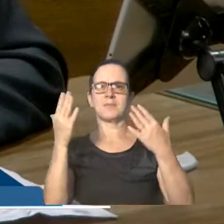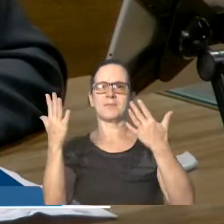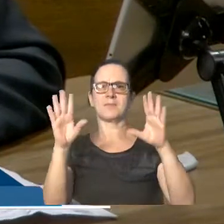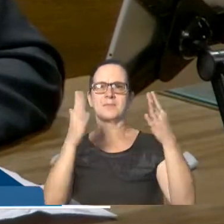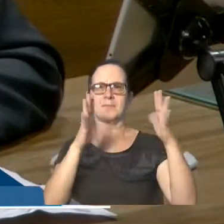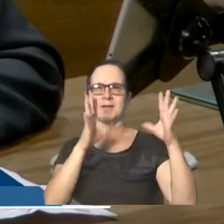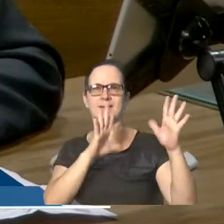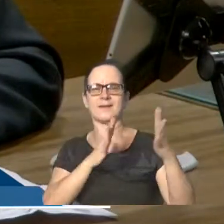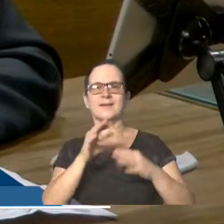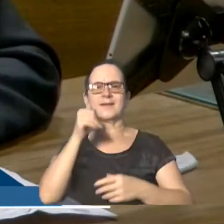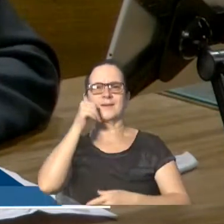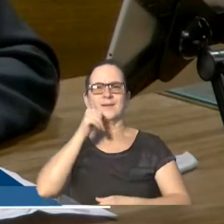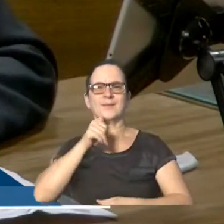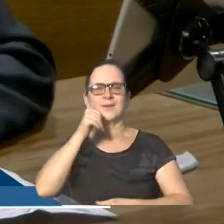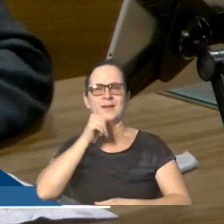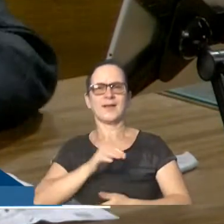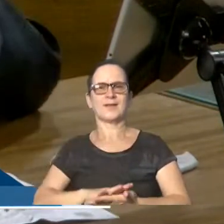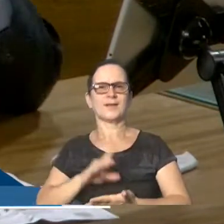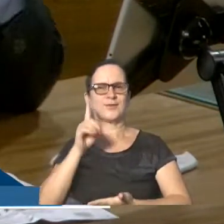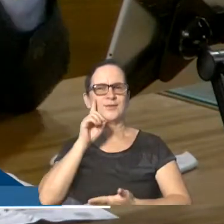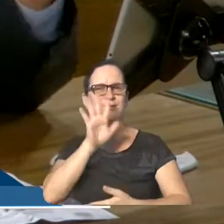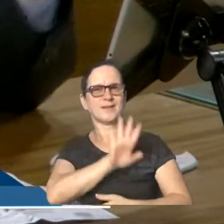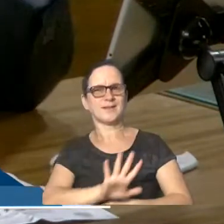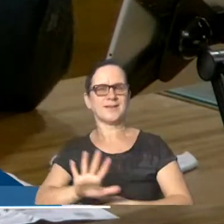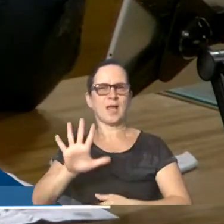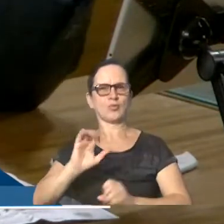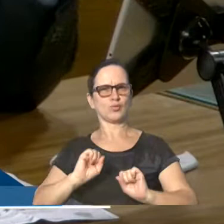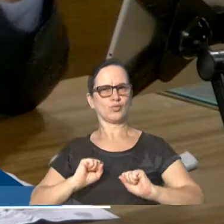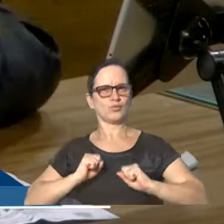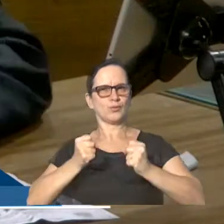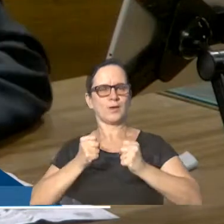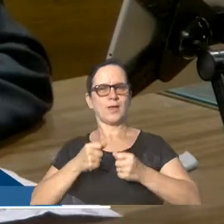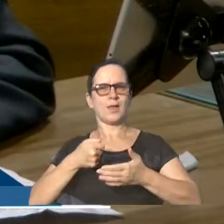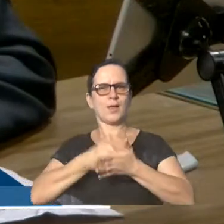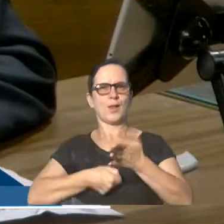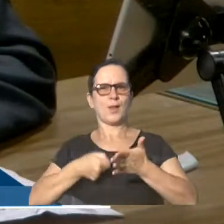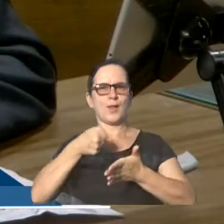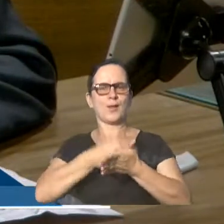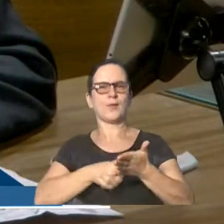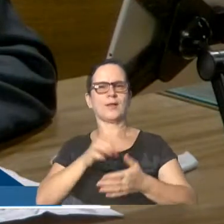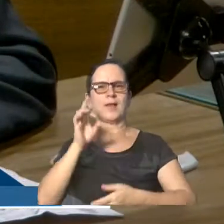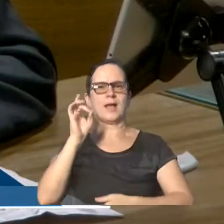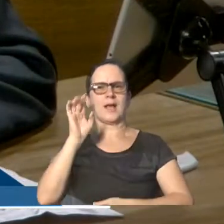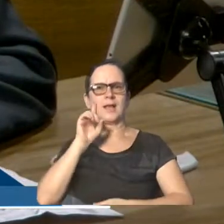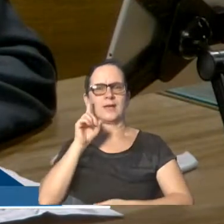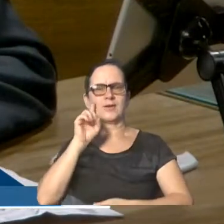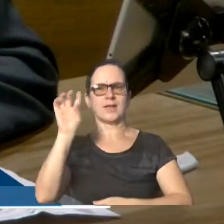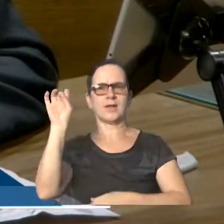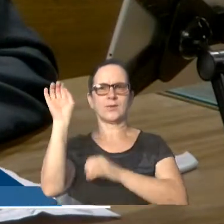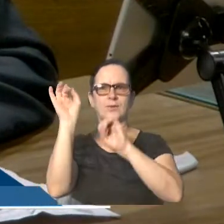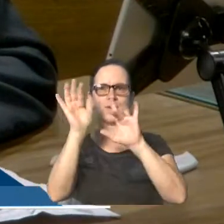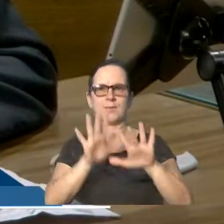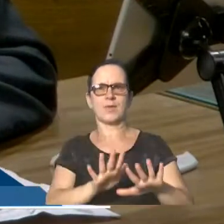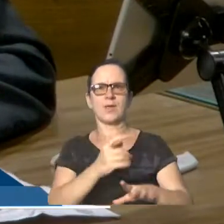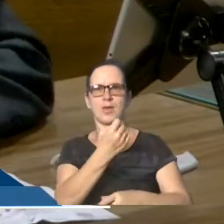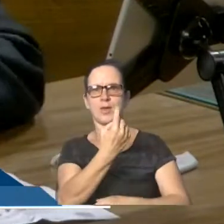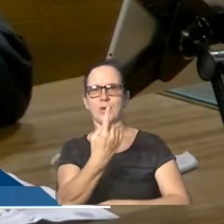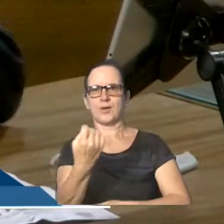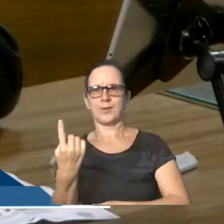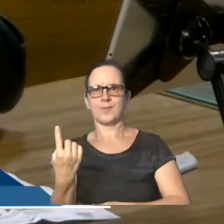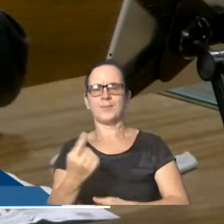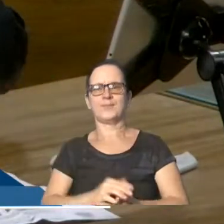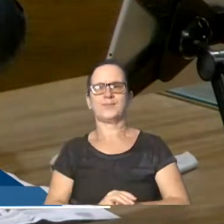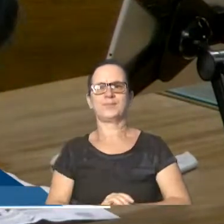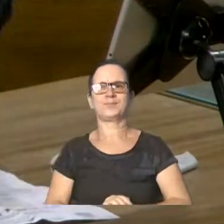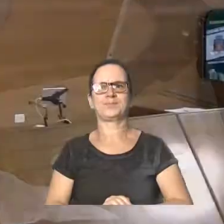parabenizar todas as mulheres pelo seu dia, mulheres guerreiras que lutam, que estão aqui a cada dia. Que Deus abençoe a cada uma de vocês.